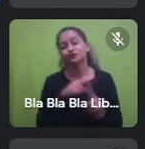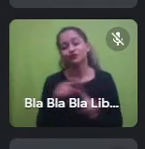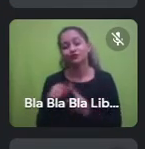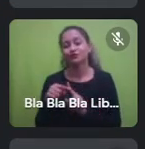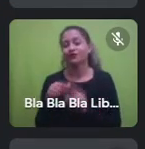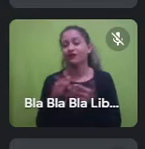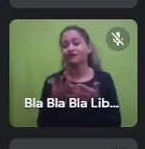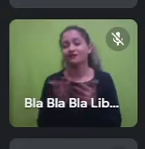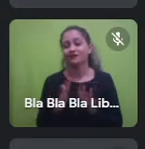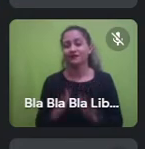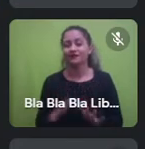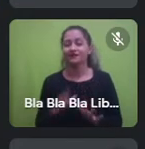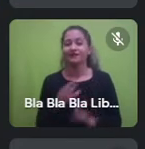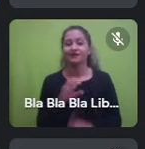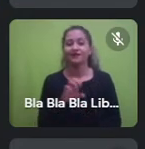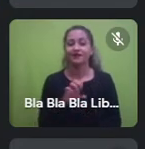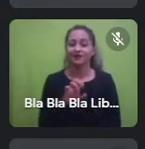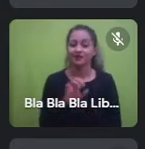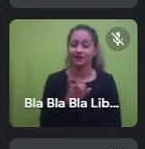degeneração, hidrópica,